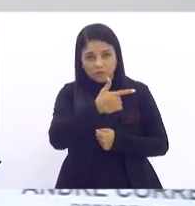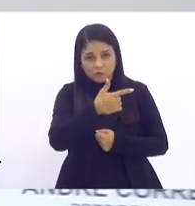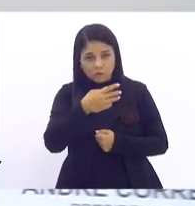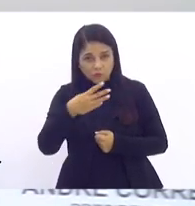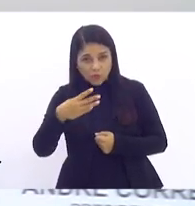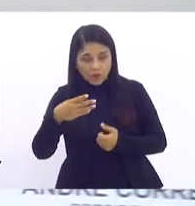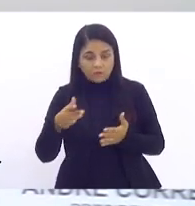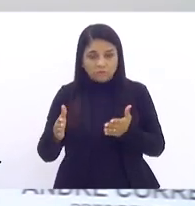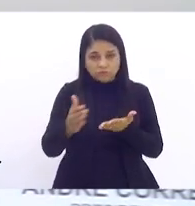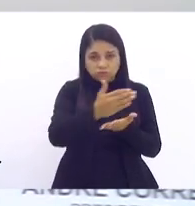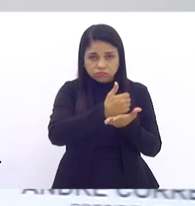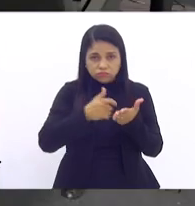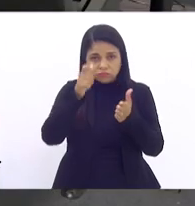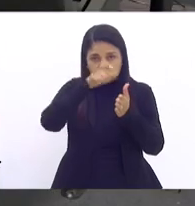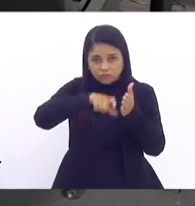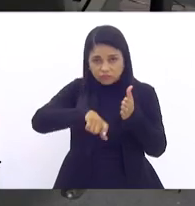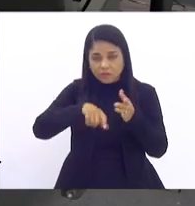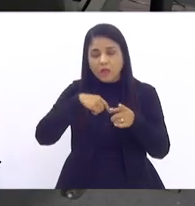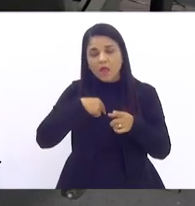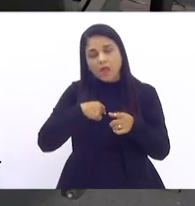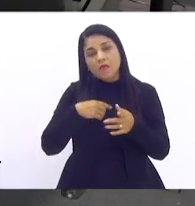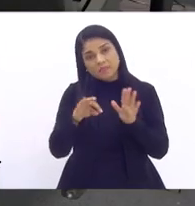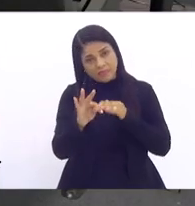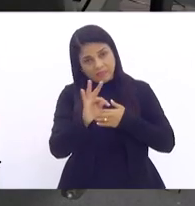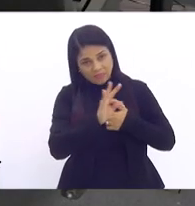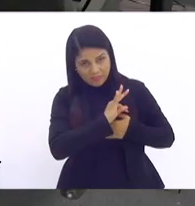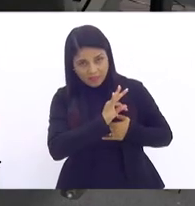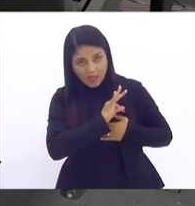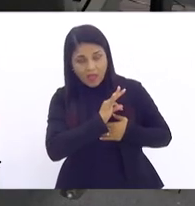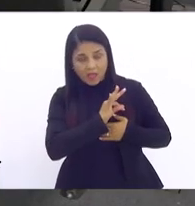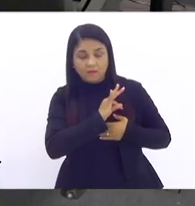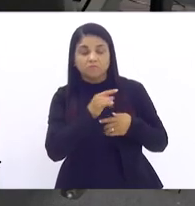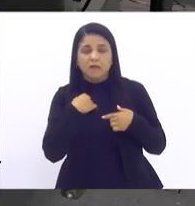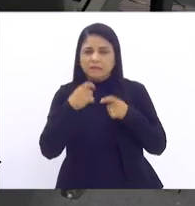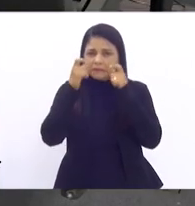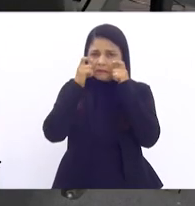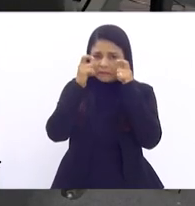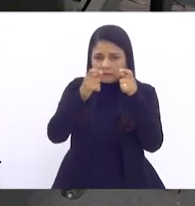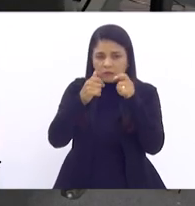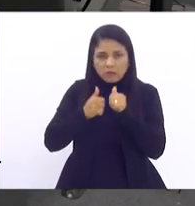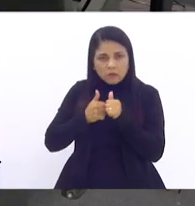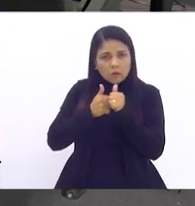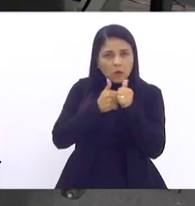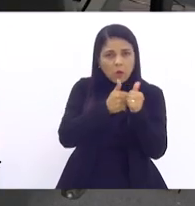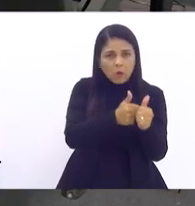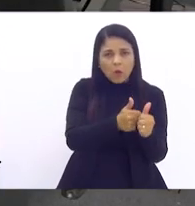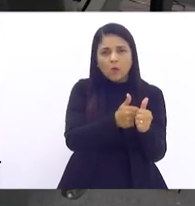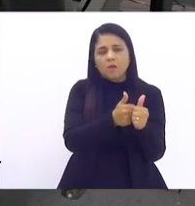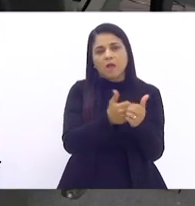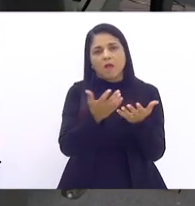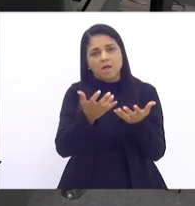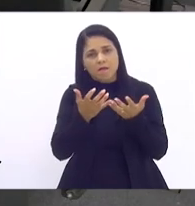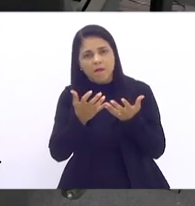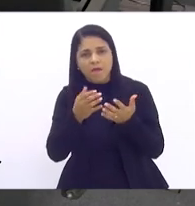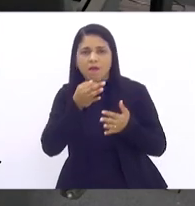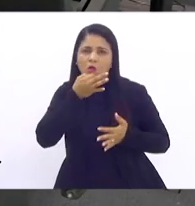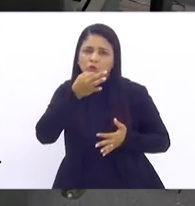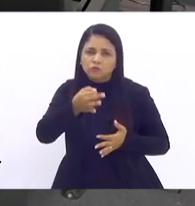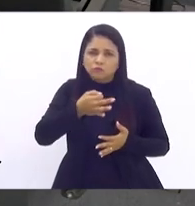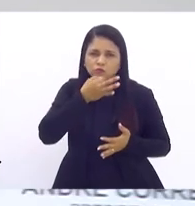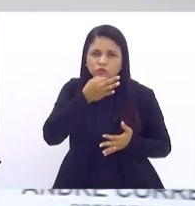é uma tecnologia muito técnica Mas quem é interessante para aqueles que queiram acompanhar como uma profundidade e darem sugestões